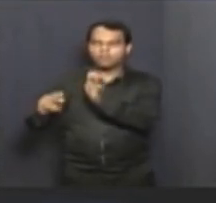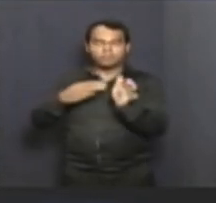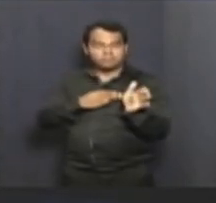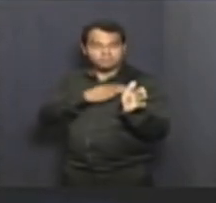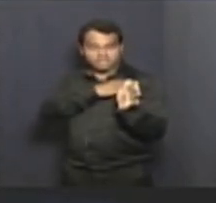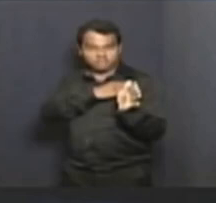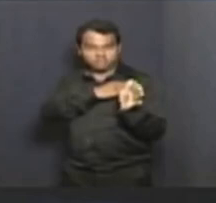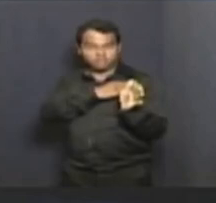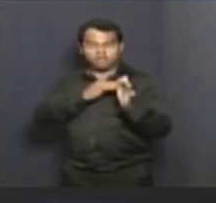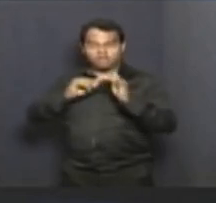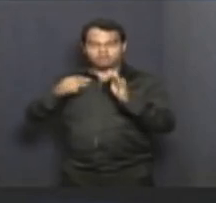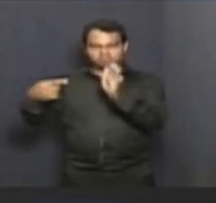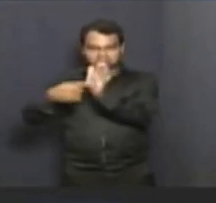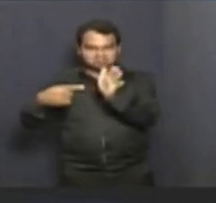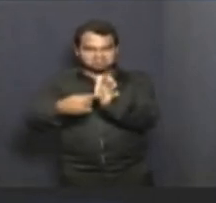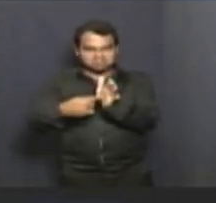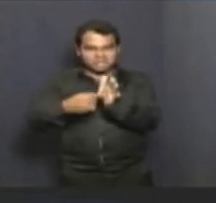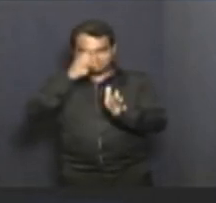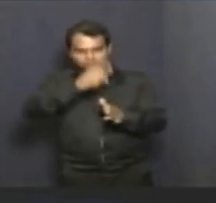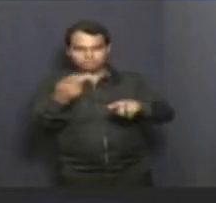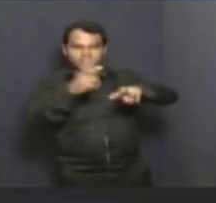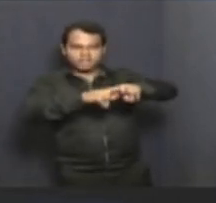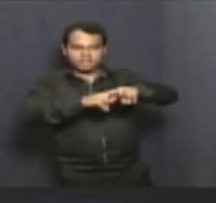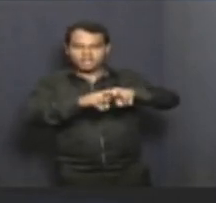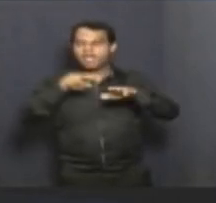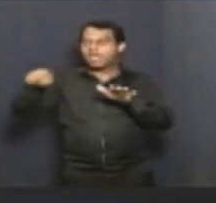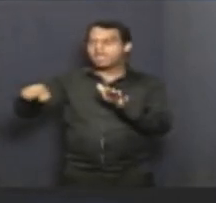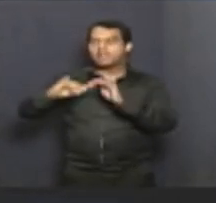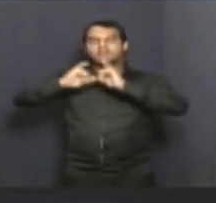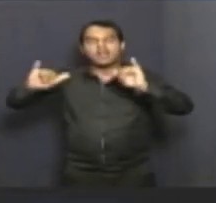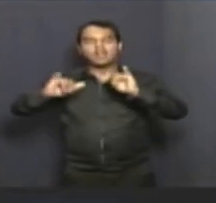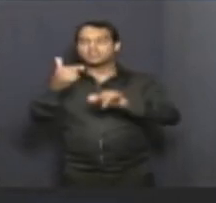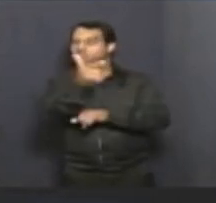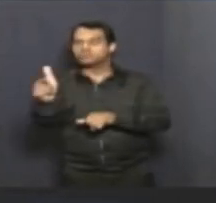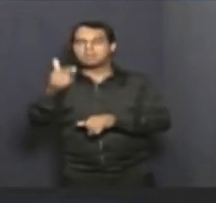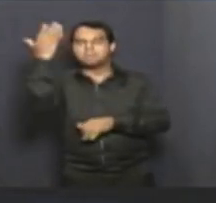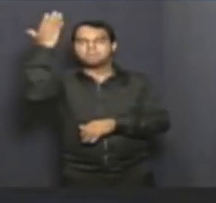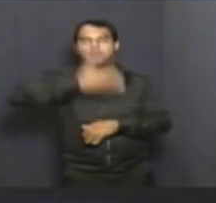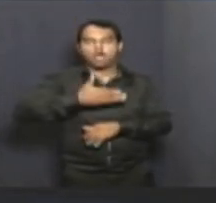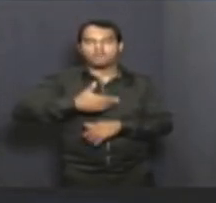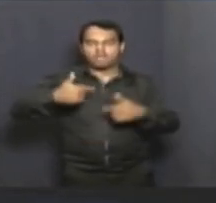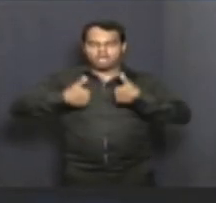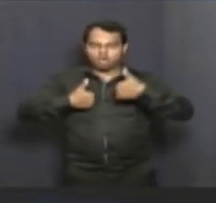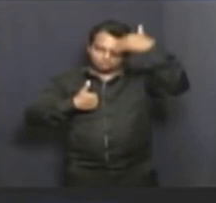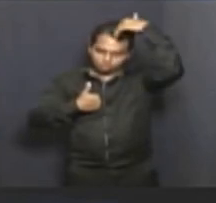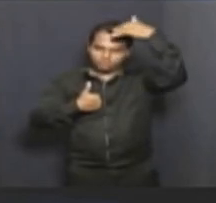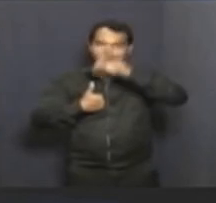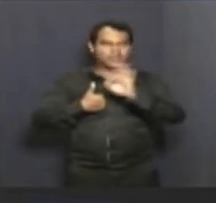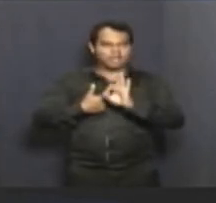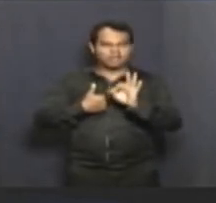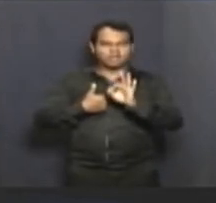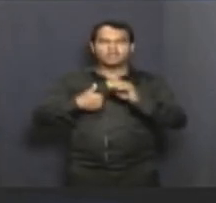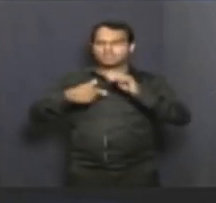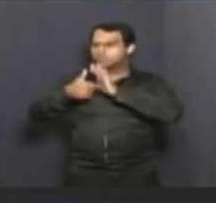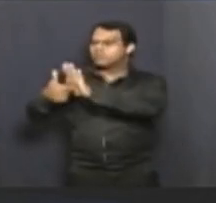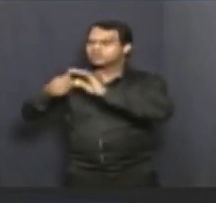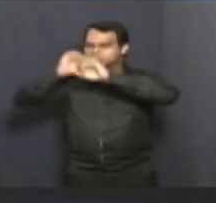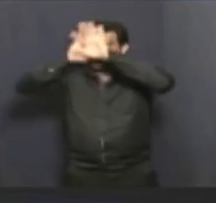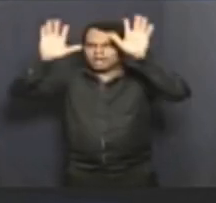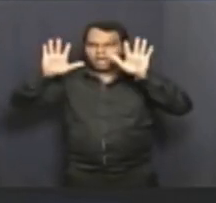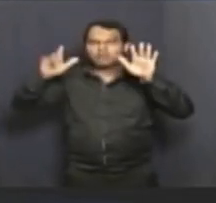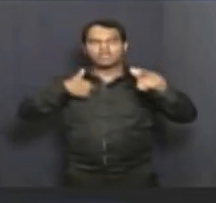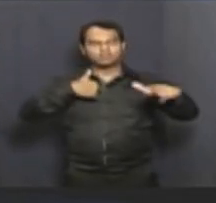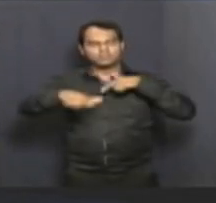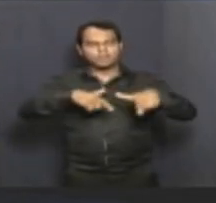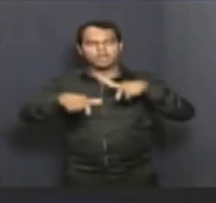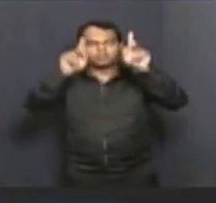a denúncia ele e mandou à prisão disse que não tem nada que comprove sobre a minha pessoa e nós temos que esclarecer quem está na vida pública